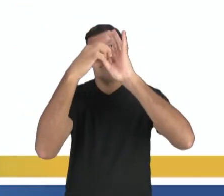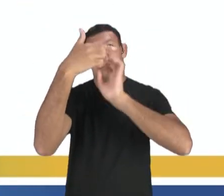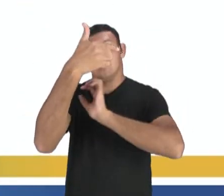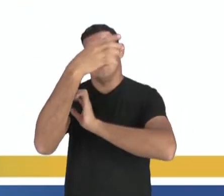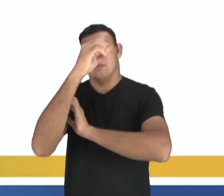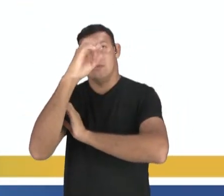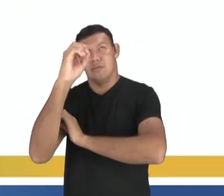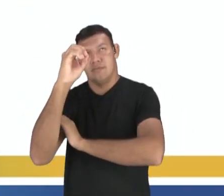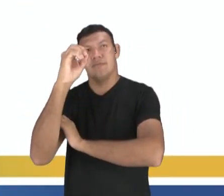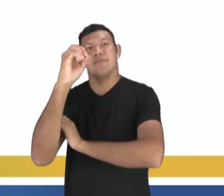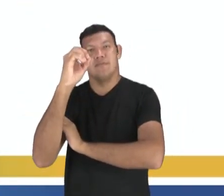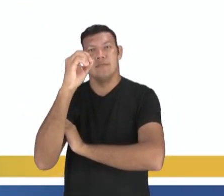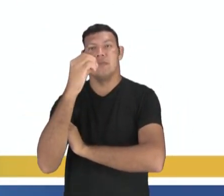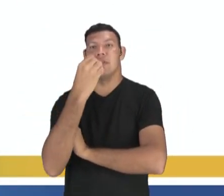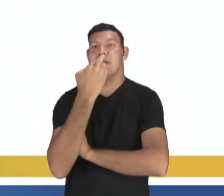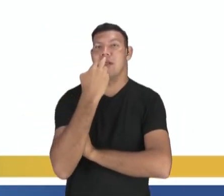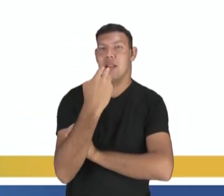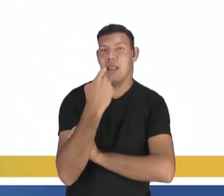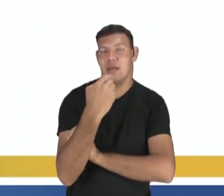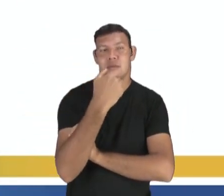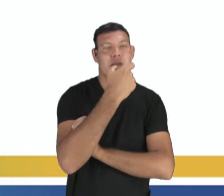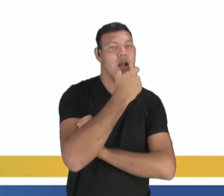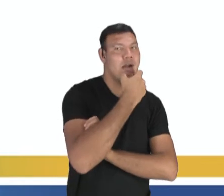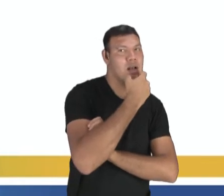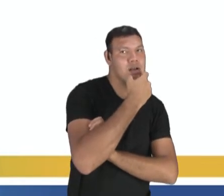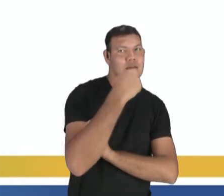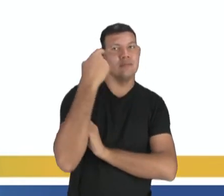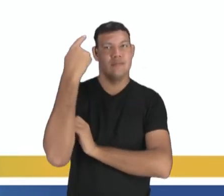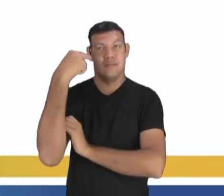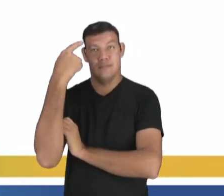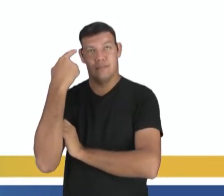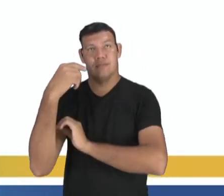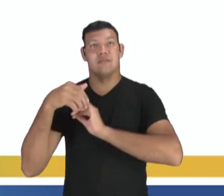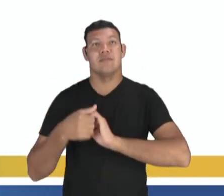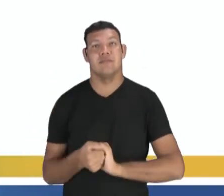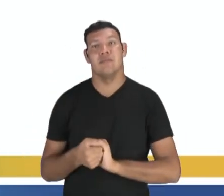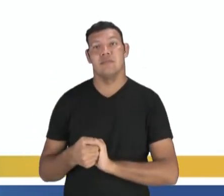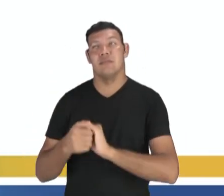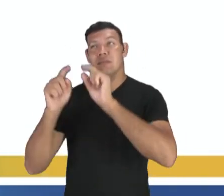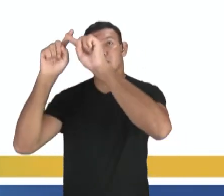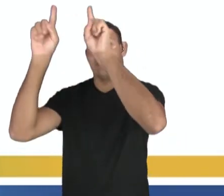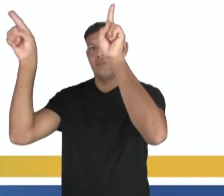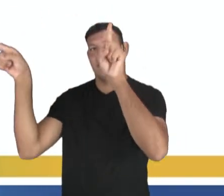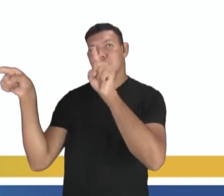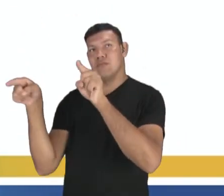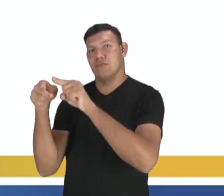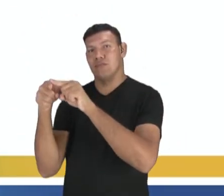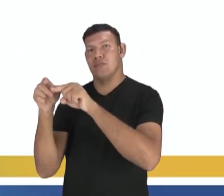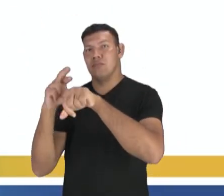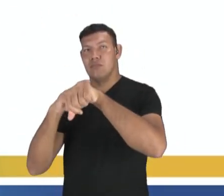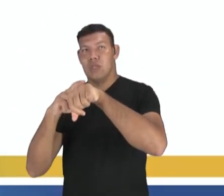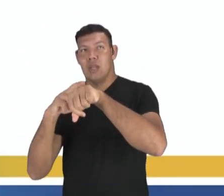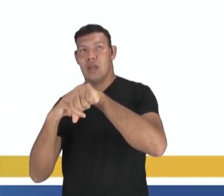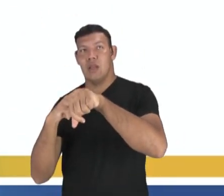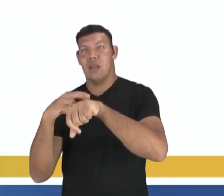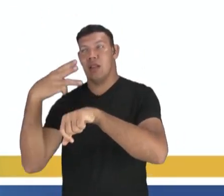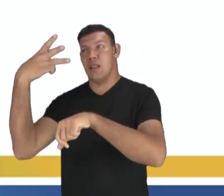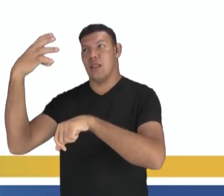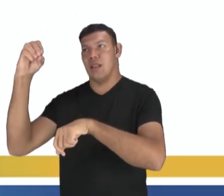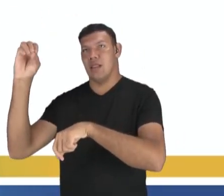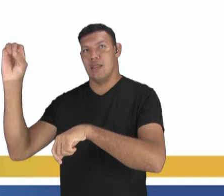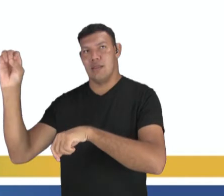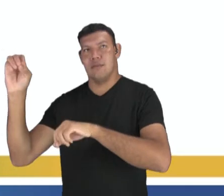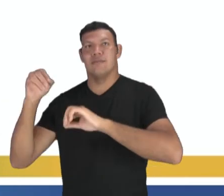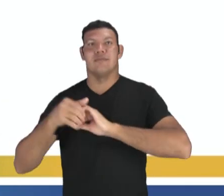200 porque falam duas línguas né no caso Ah e outra vai ficar só com um 300 é o que não fala